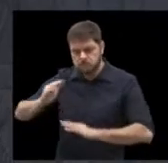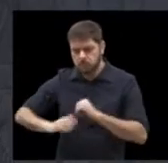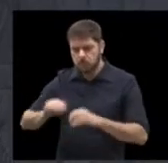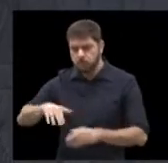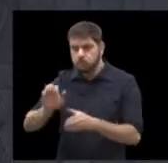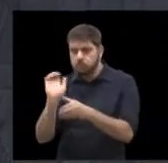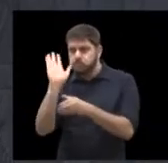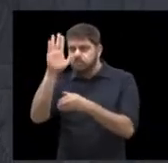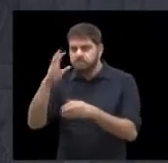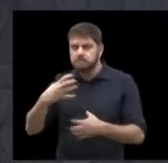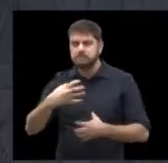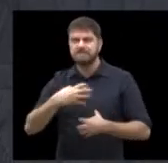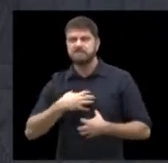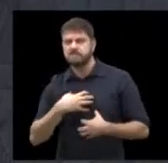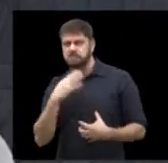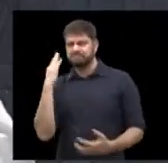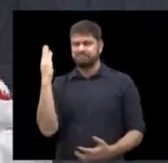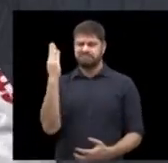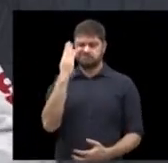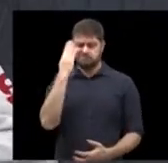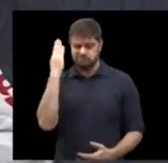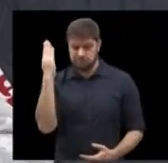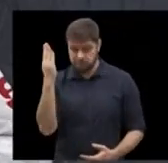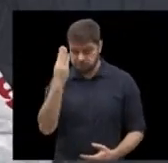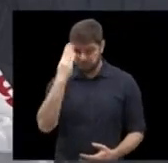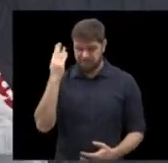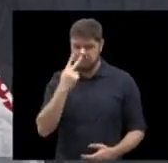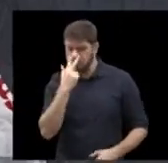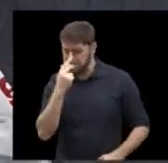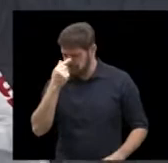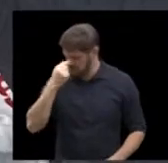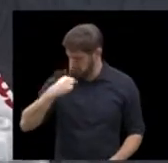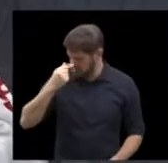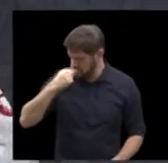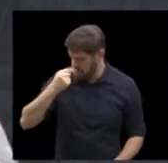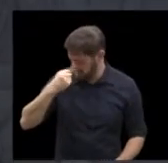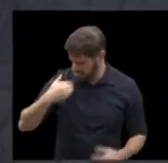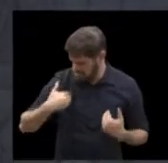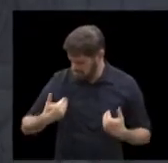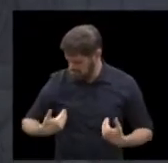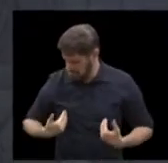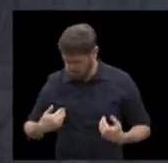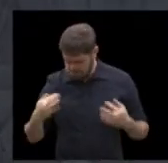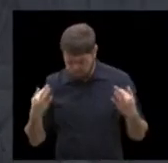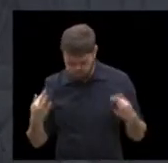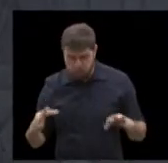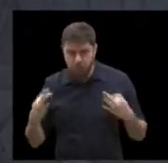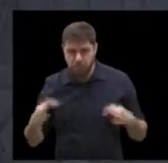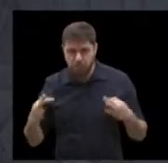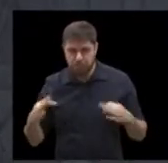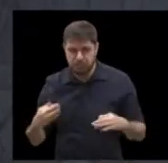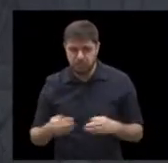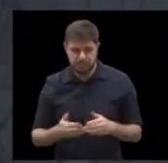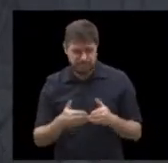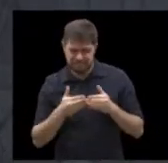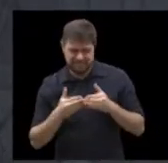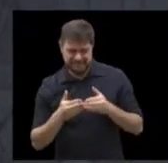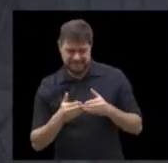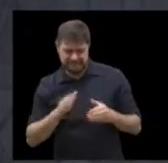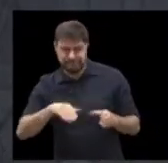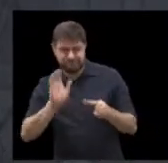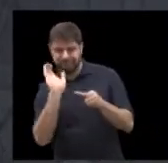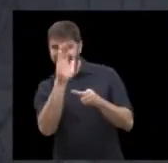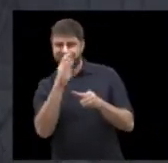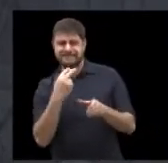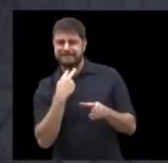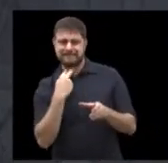sentiu mal, não estava se sentindo bem, como se estivesse gripado, começando a ter dor no corpo, pediu para sair do